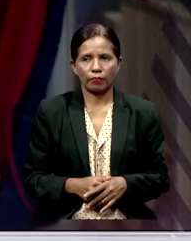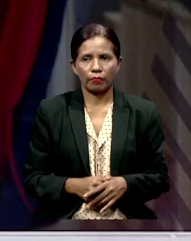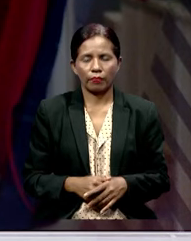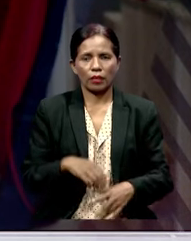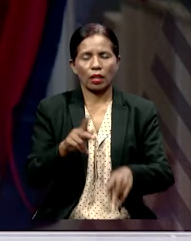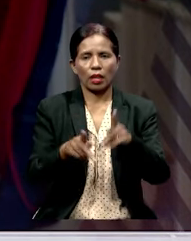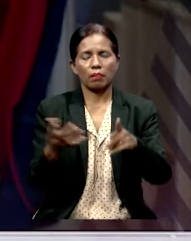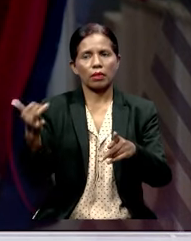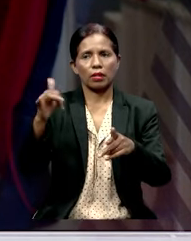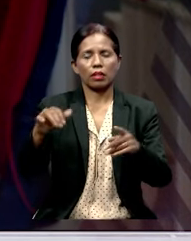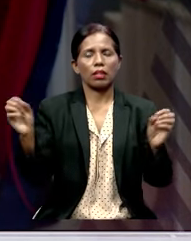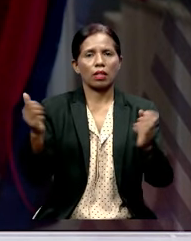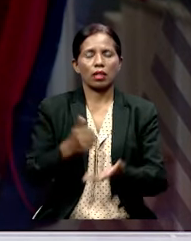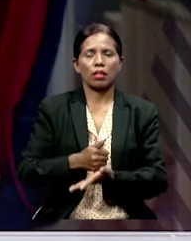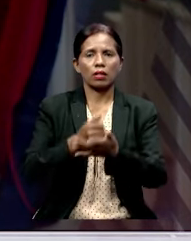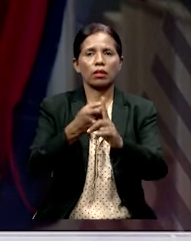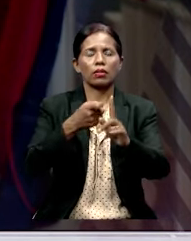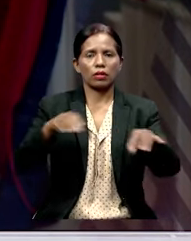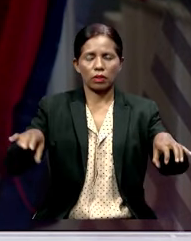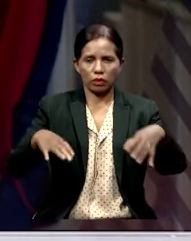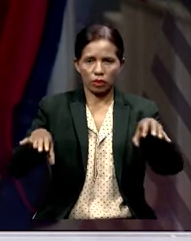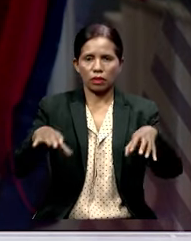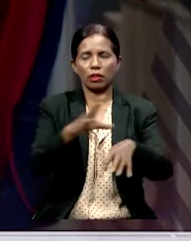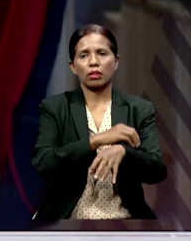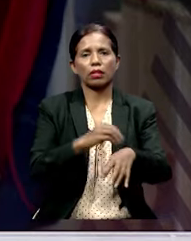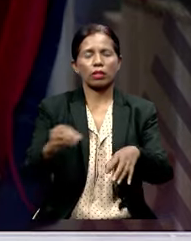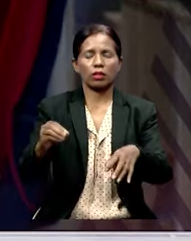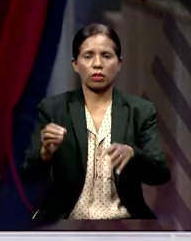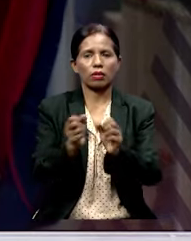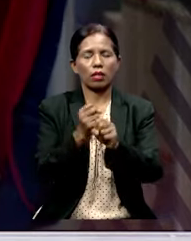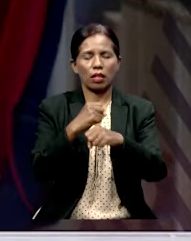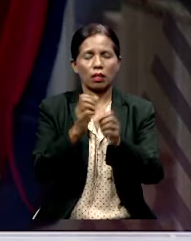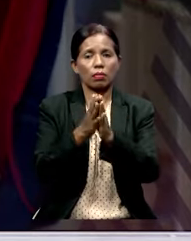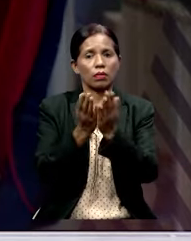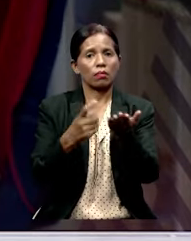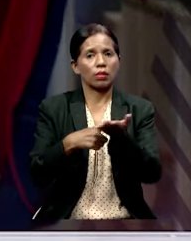consideram ser a lamenta o atendimento russo serviço registro notariado dele.